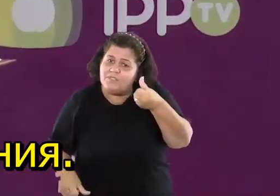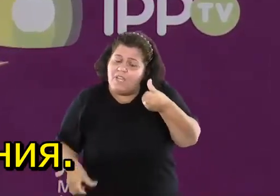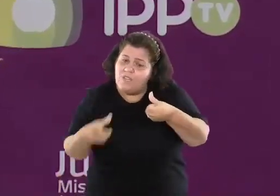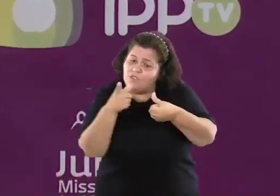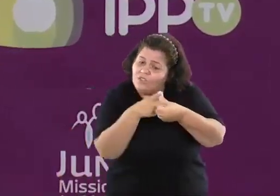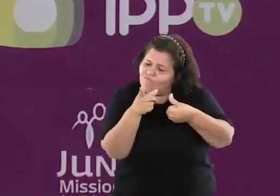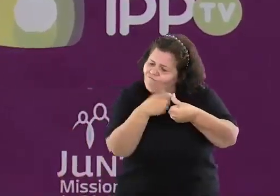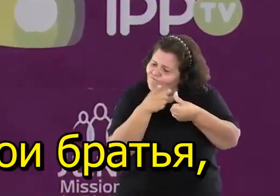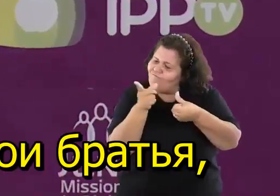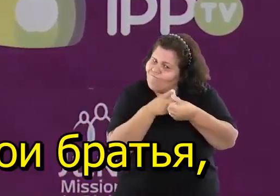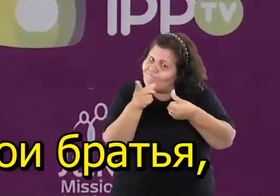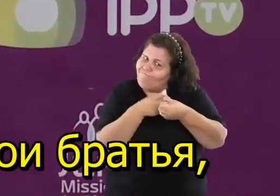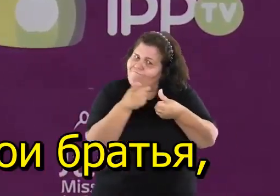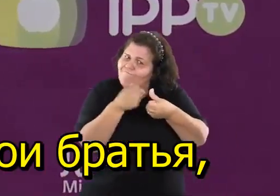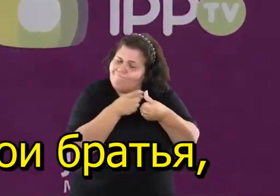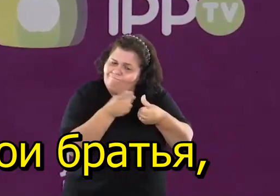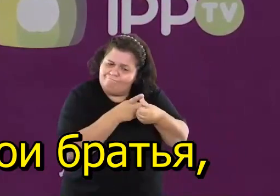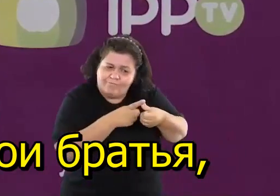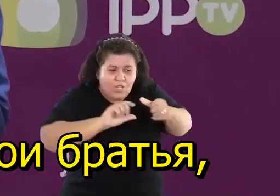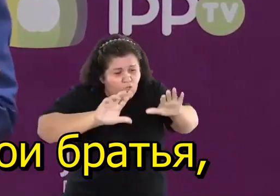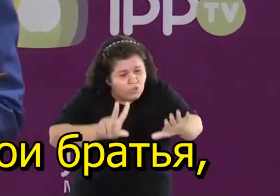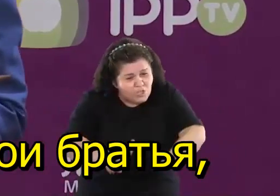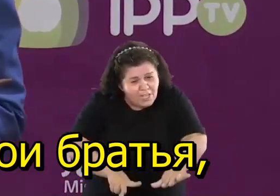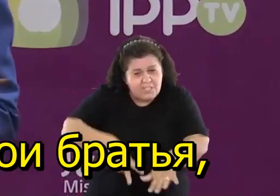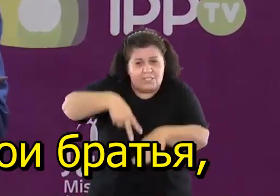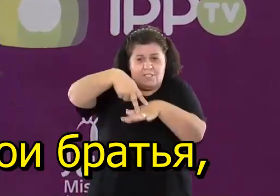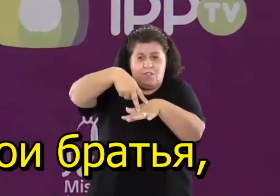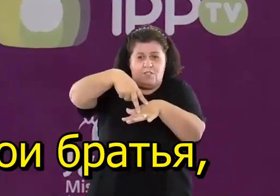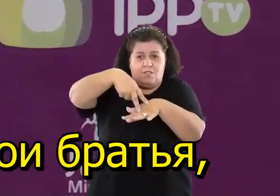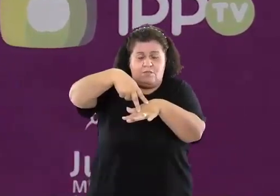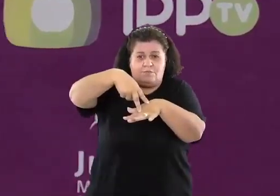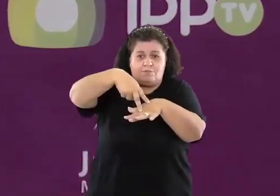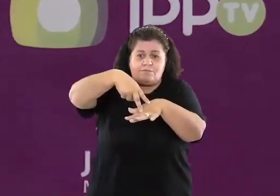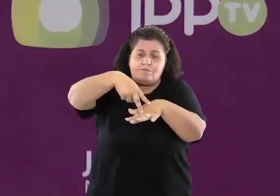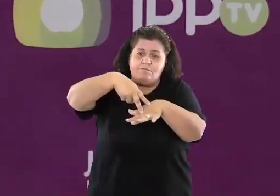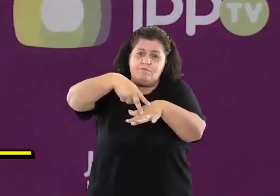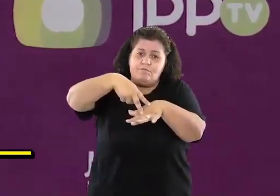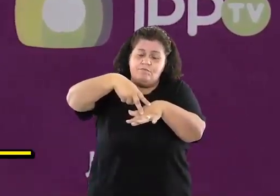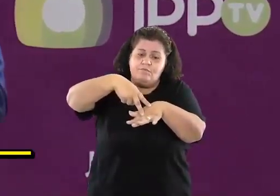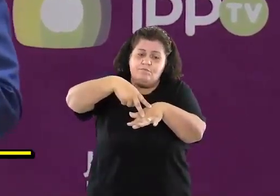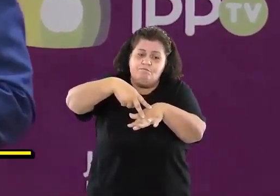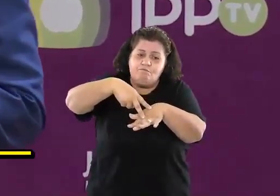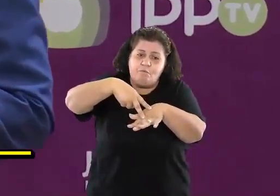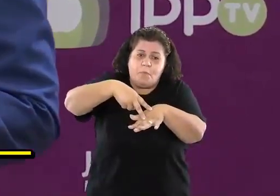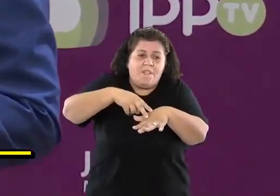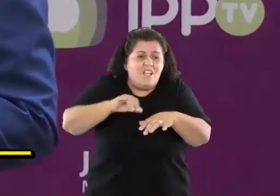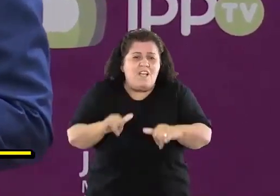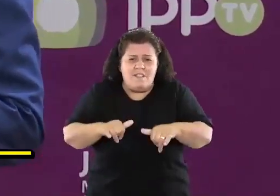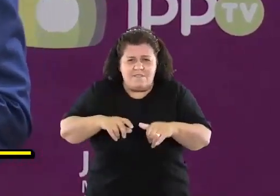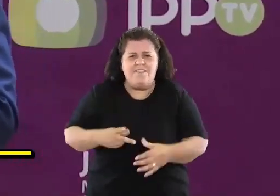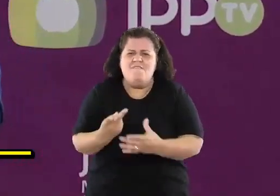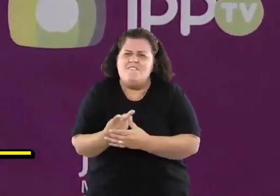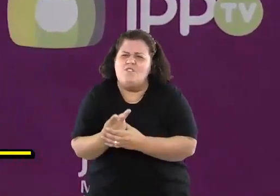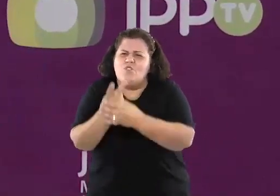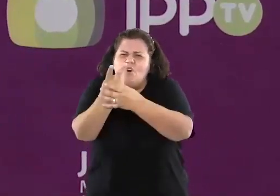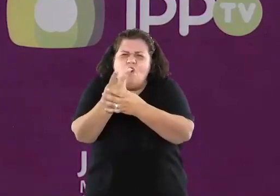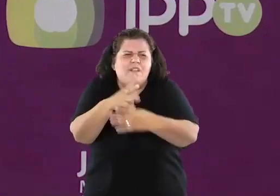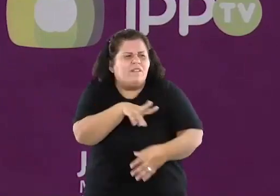ressurreição. A mensagem da ressurreição proclama, meus irmãos, que a vitória sobre a